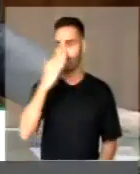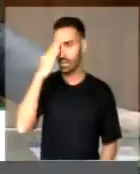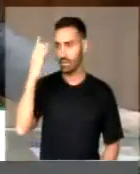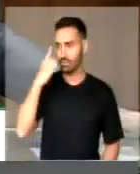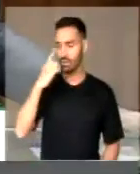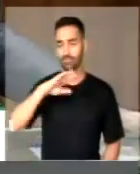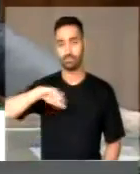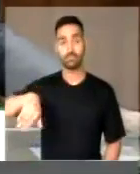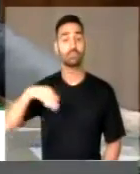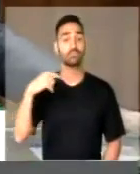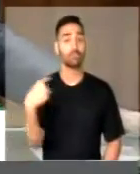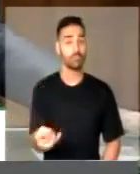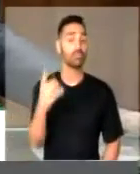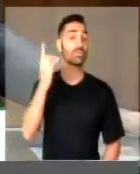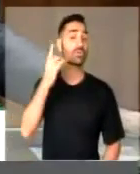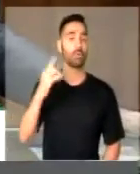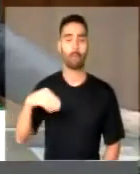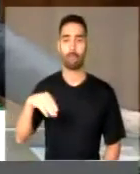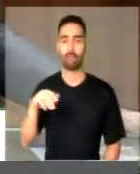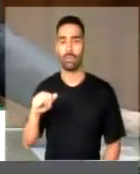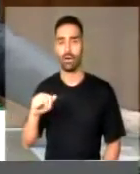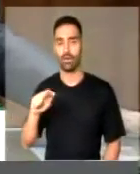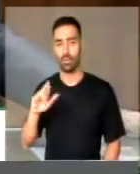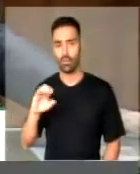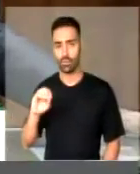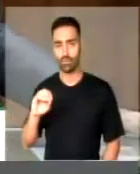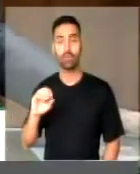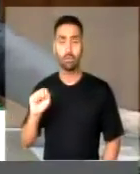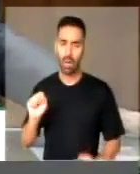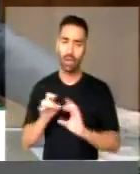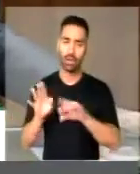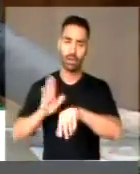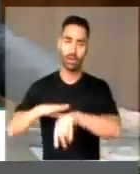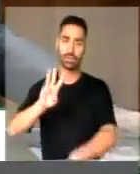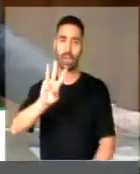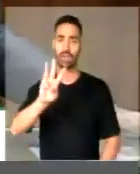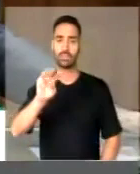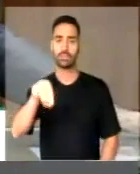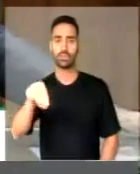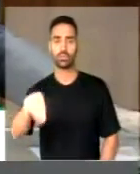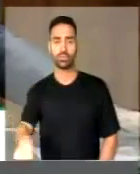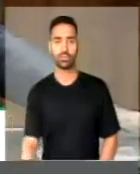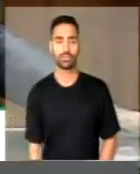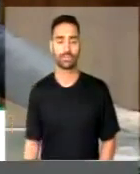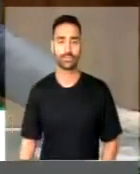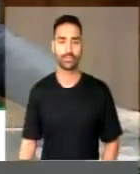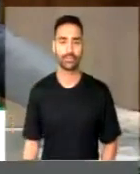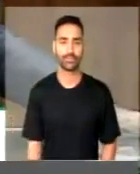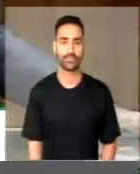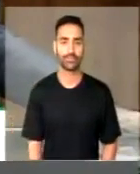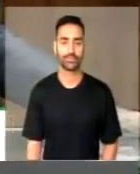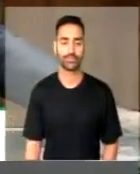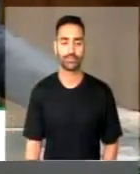Palavra, deputado. Concedo a palavra, deputado Mauro Pereira. Vossa Excelência tem 3 minutos na tribuna.